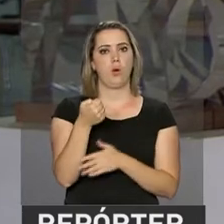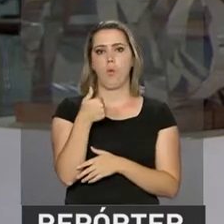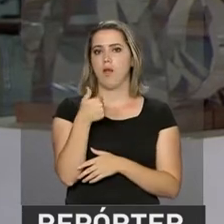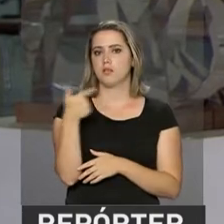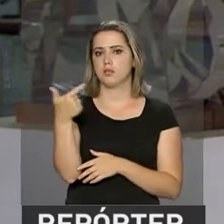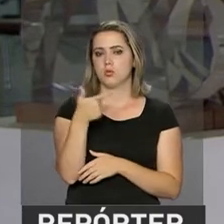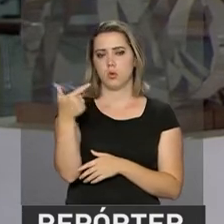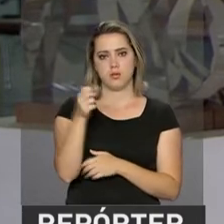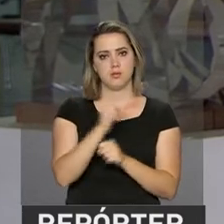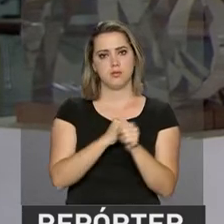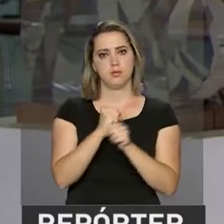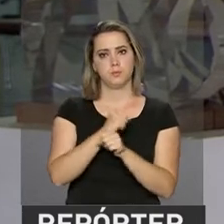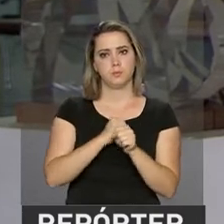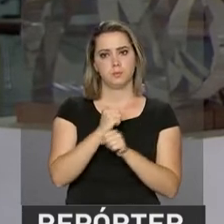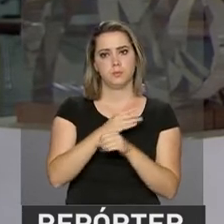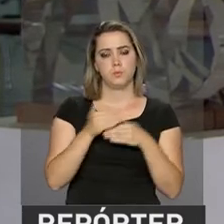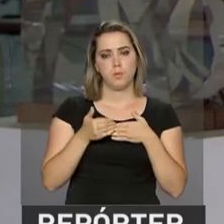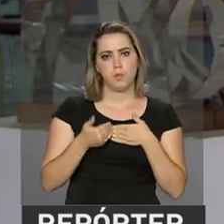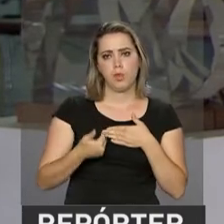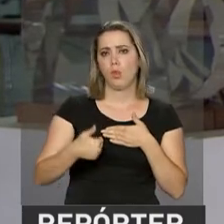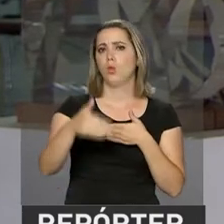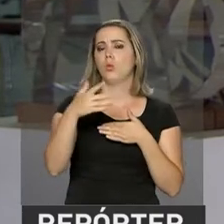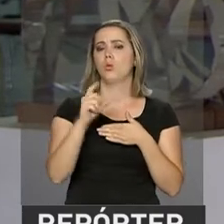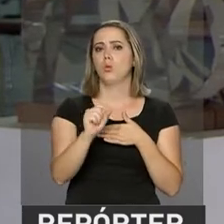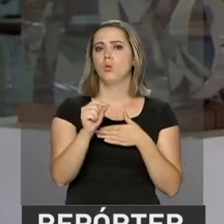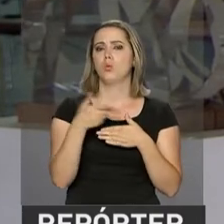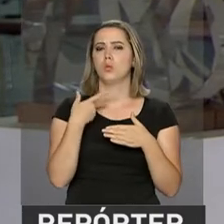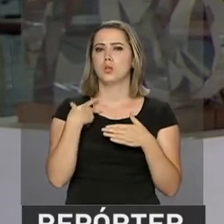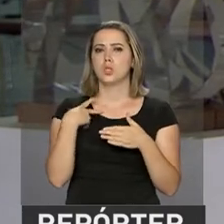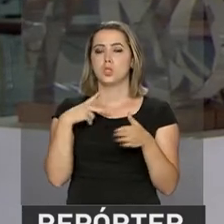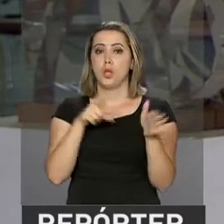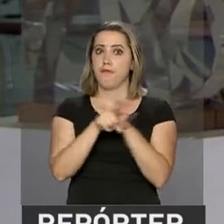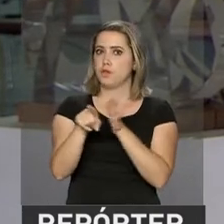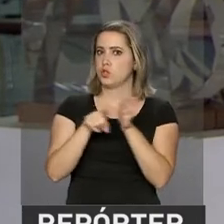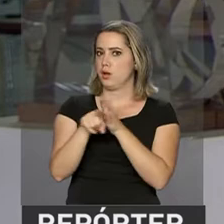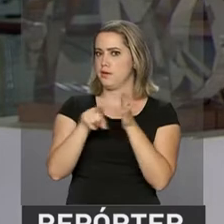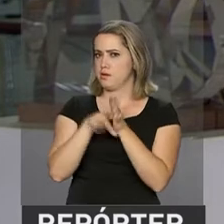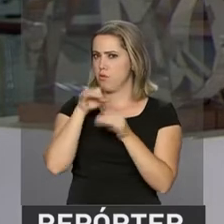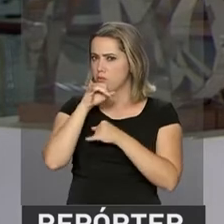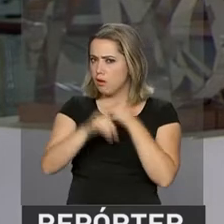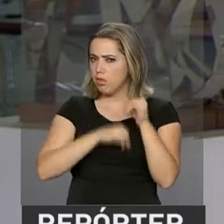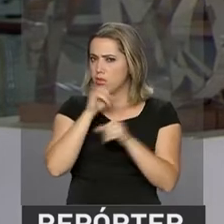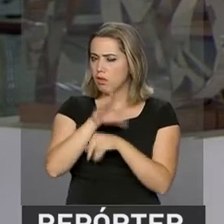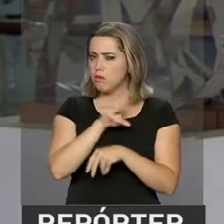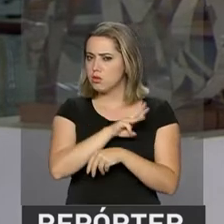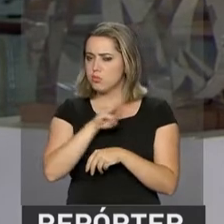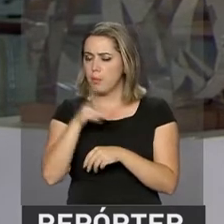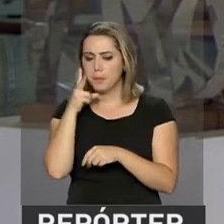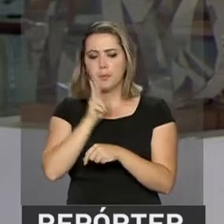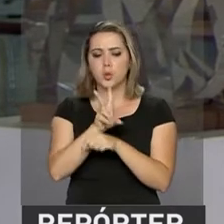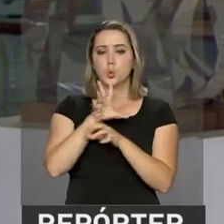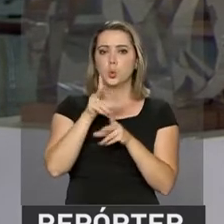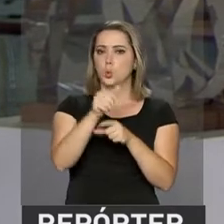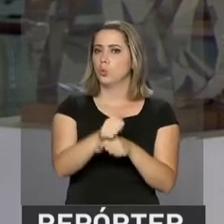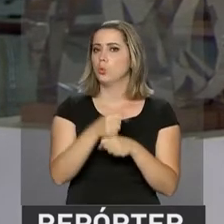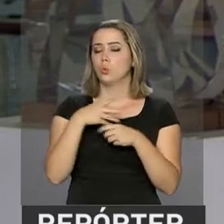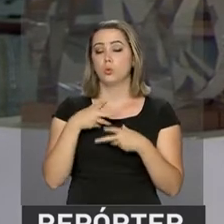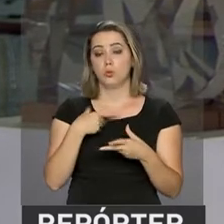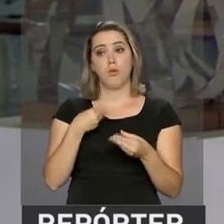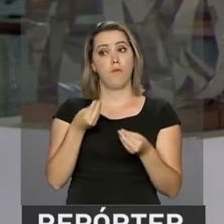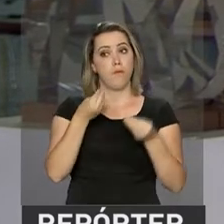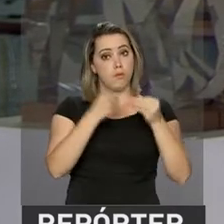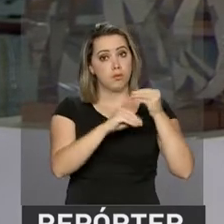2 anos. Durante a infiltração, todos os dados e informações coletados serão